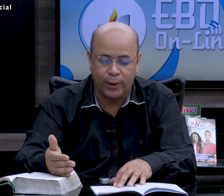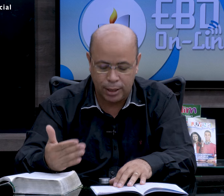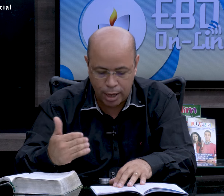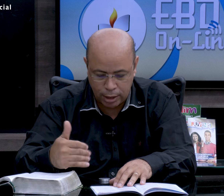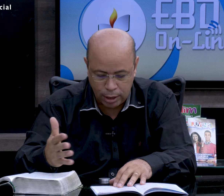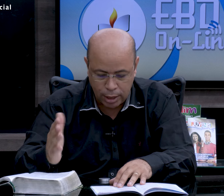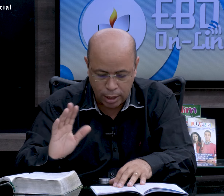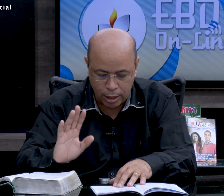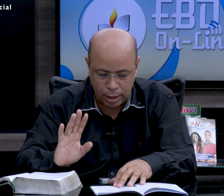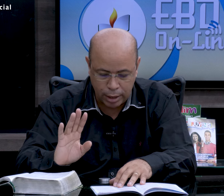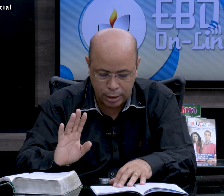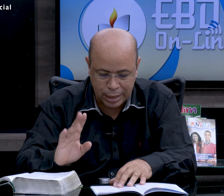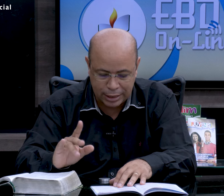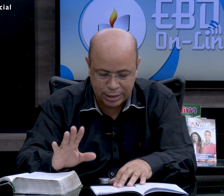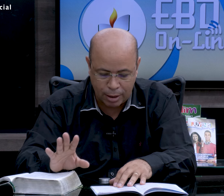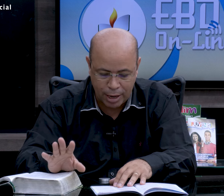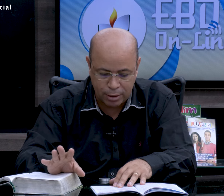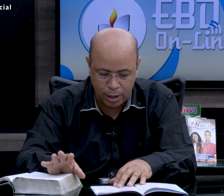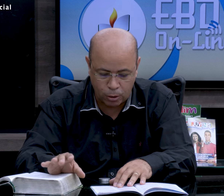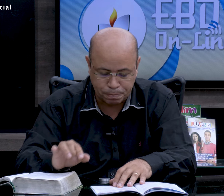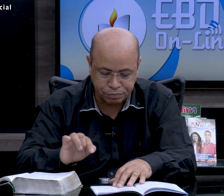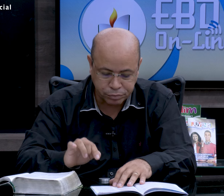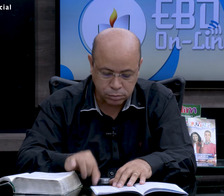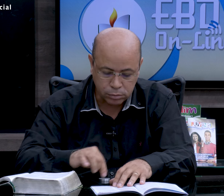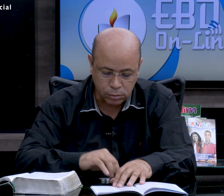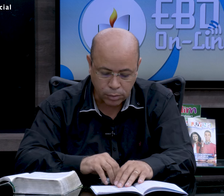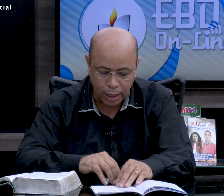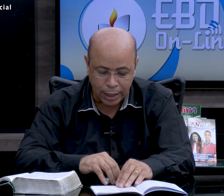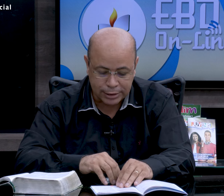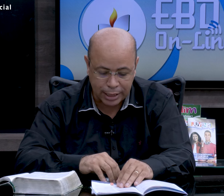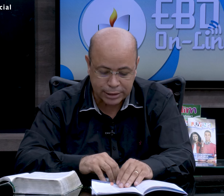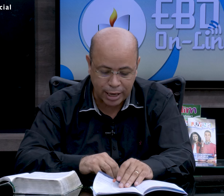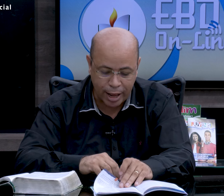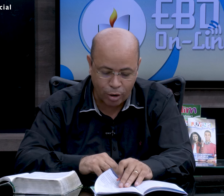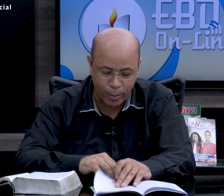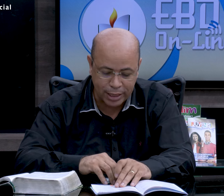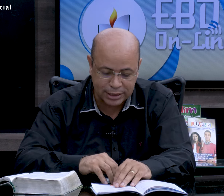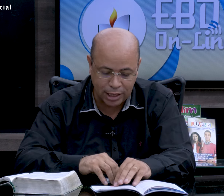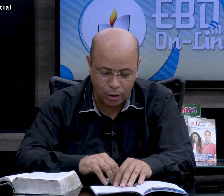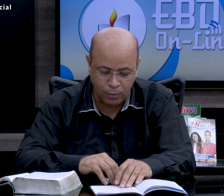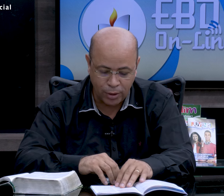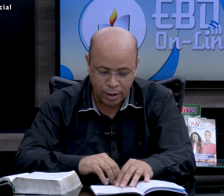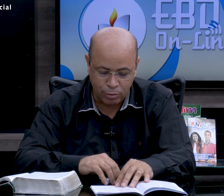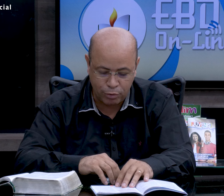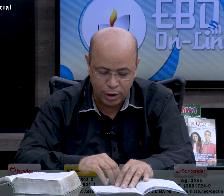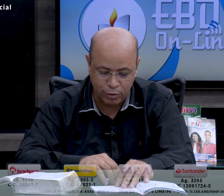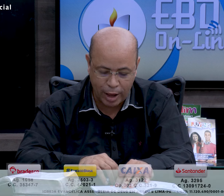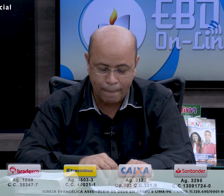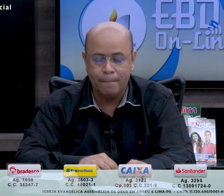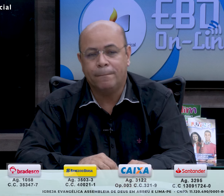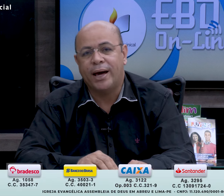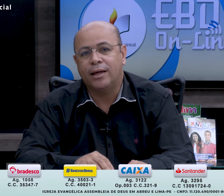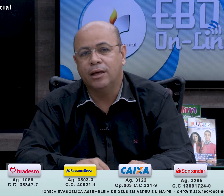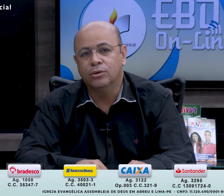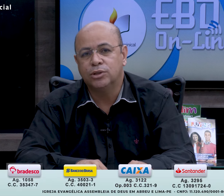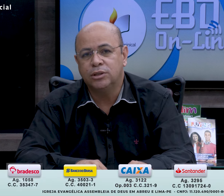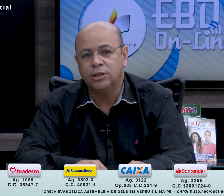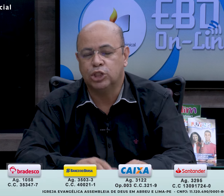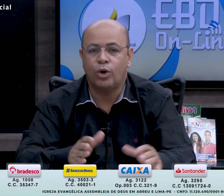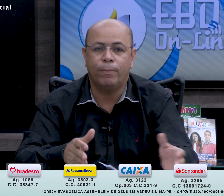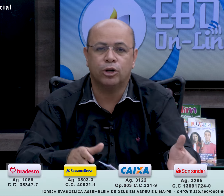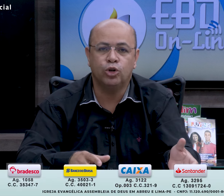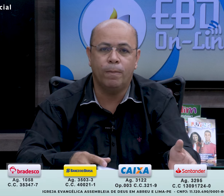né E aí Eh dá essa trabalhada melhor terceira recomendação viva para Deus